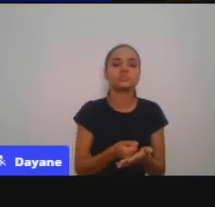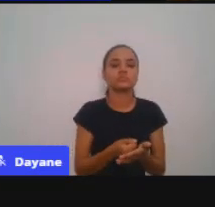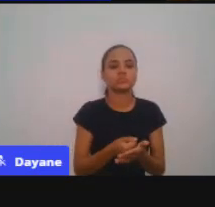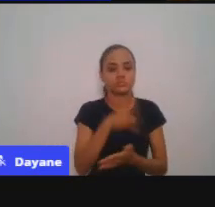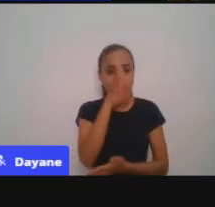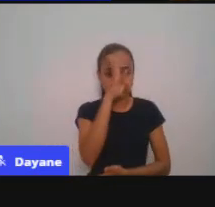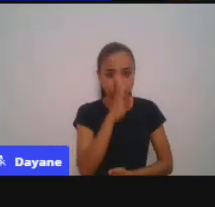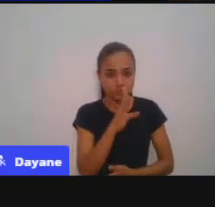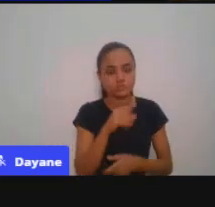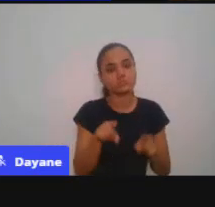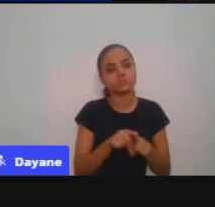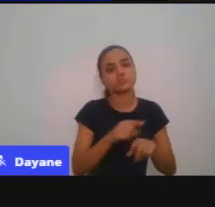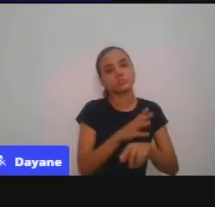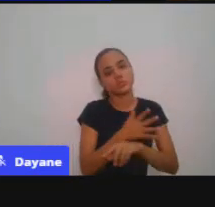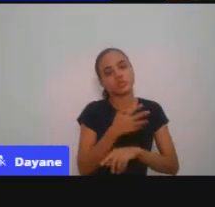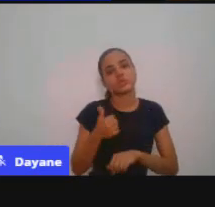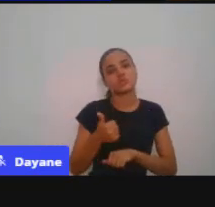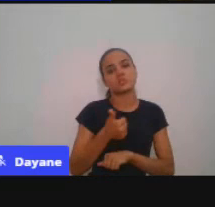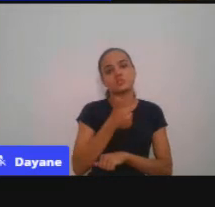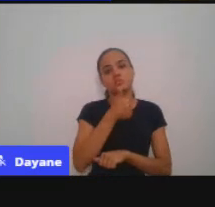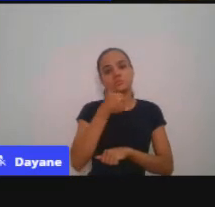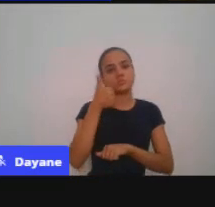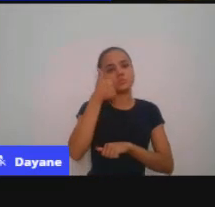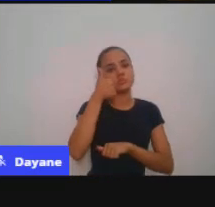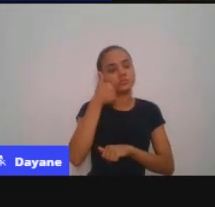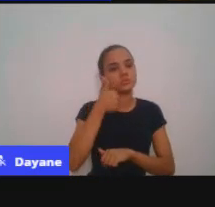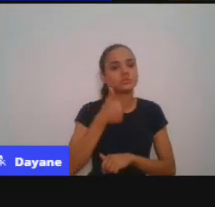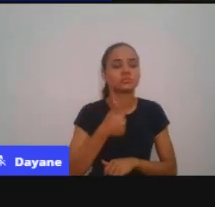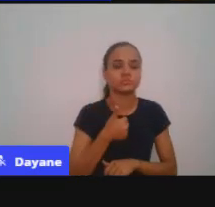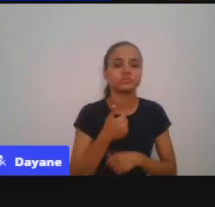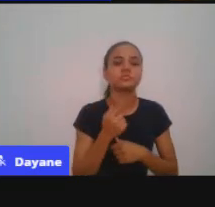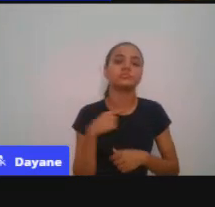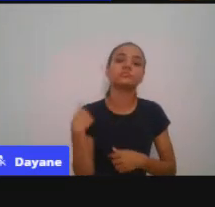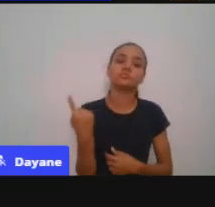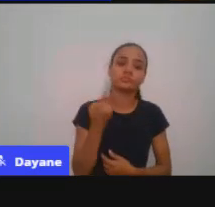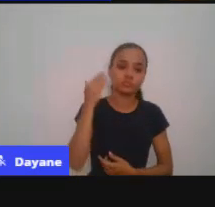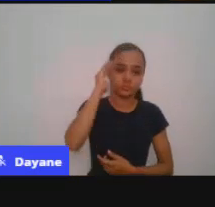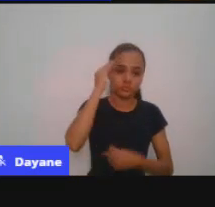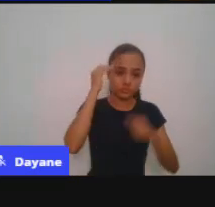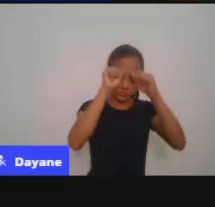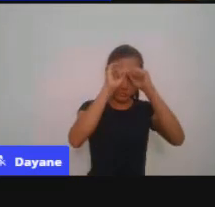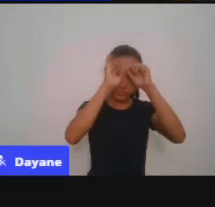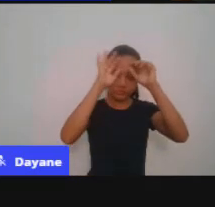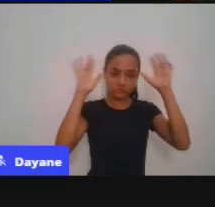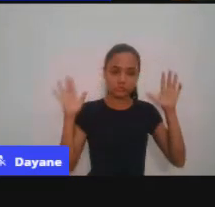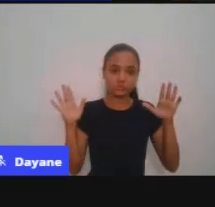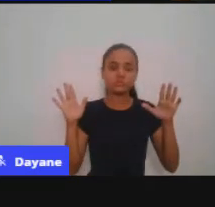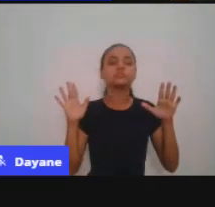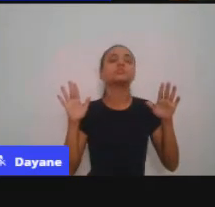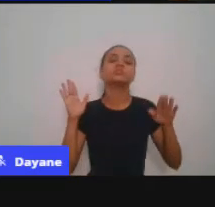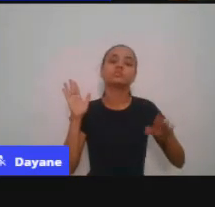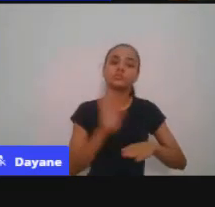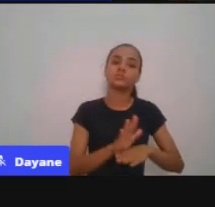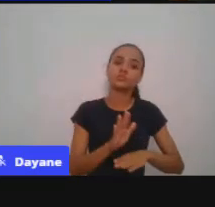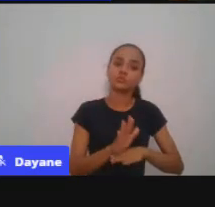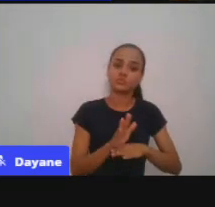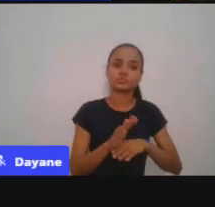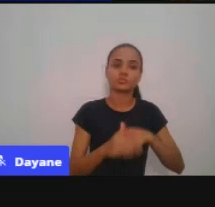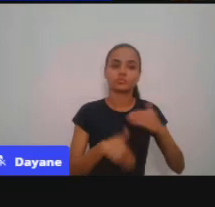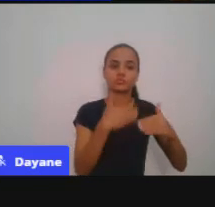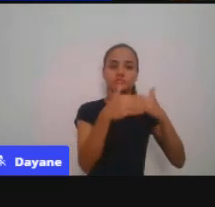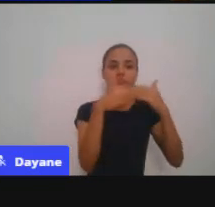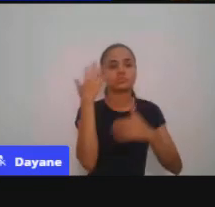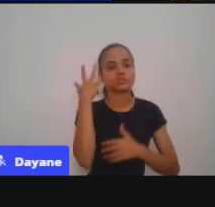de qualidade. Então, assim, é porque a gente entende que isso favorece demais o desenvolvimento da criança,